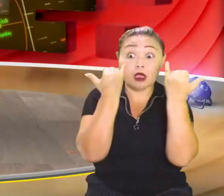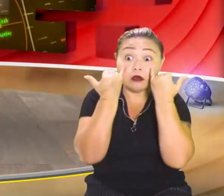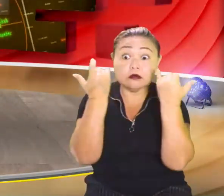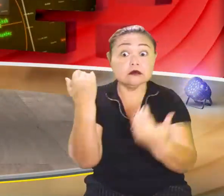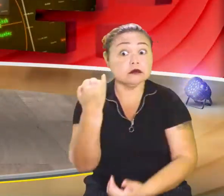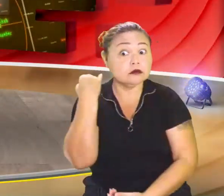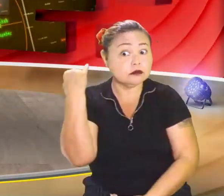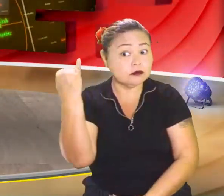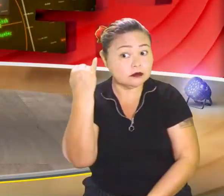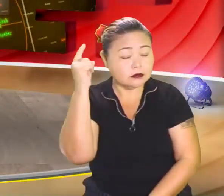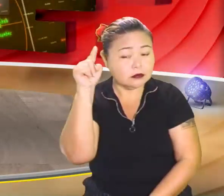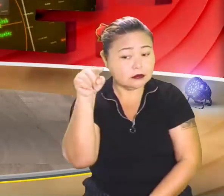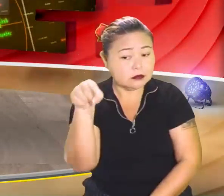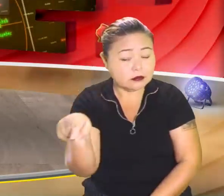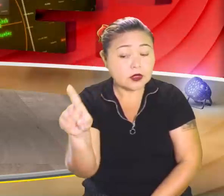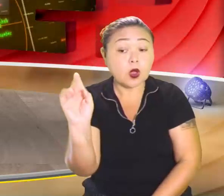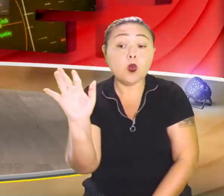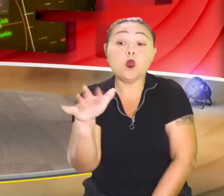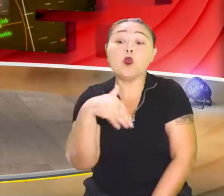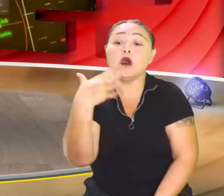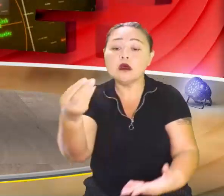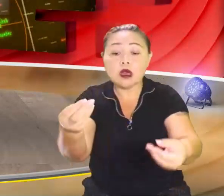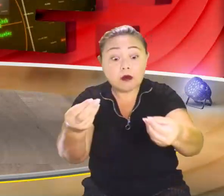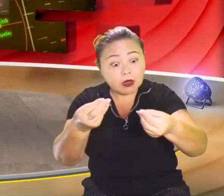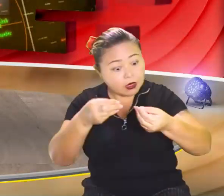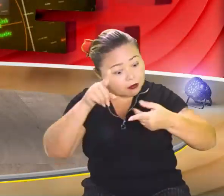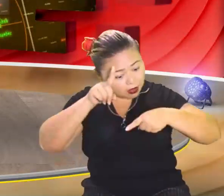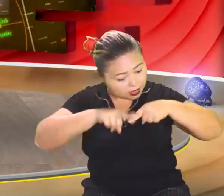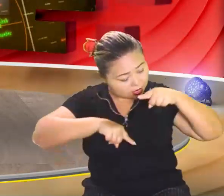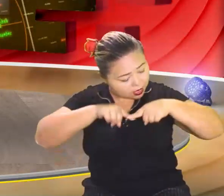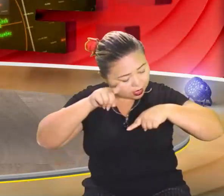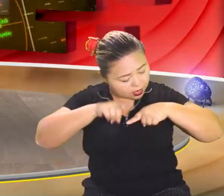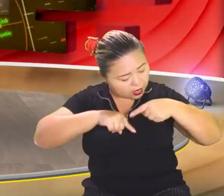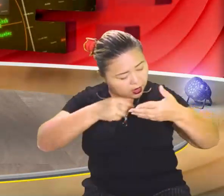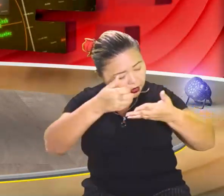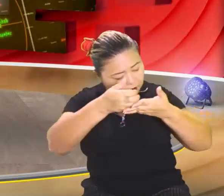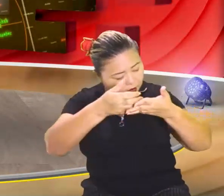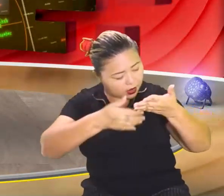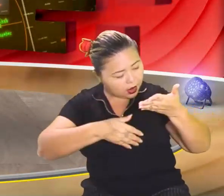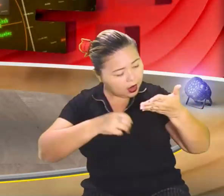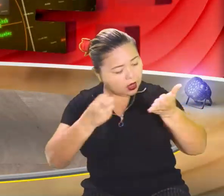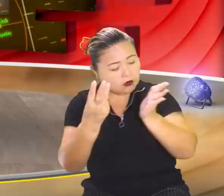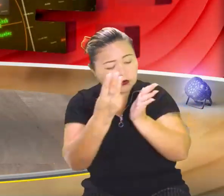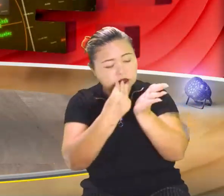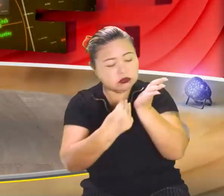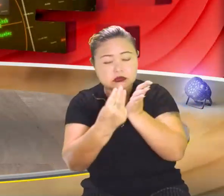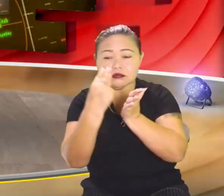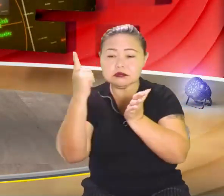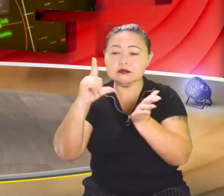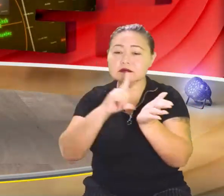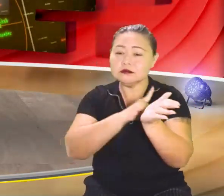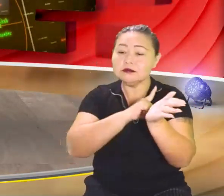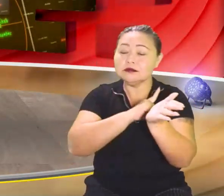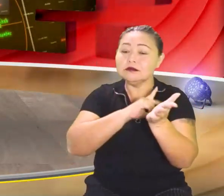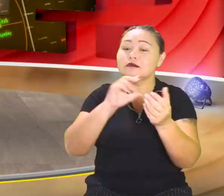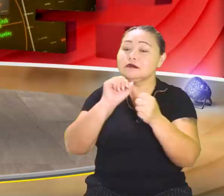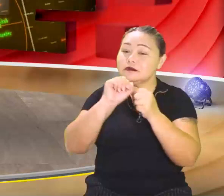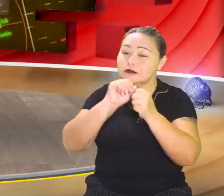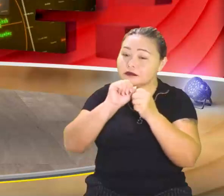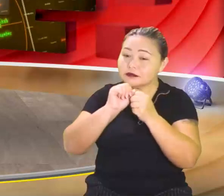importante para vocês. Quando vocês receberem o material, lá no mapa mental que está aqui para vocês, tem um